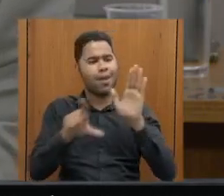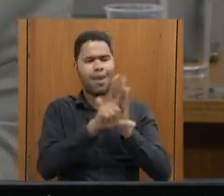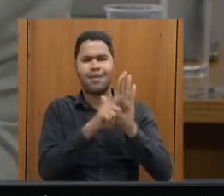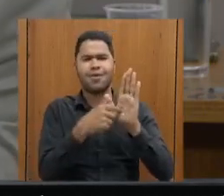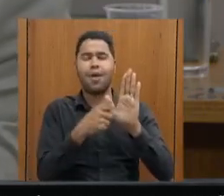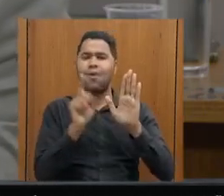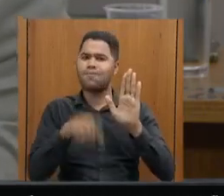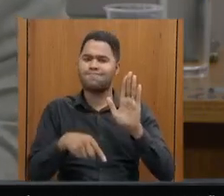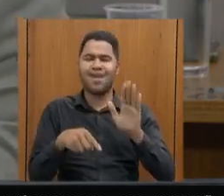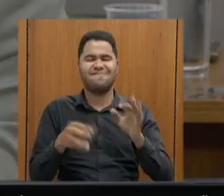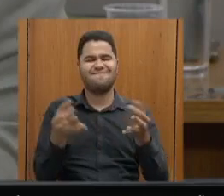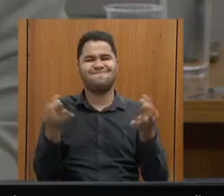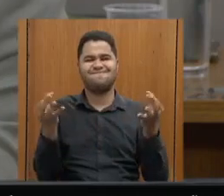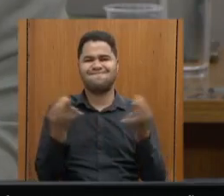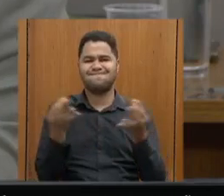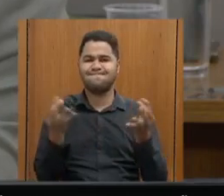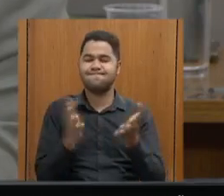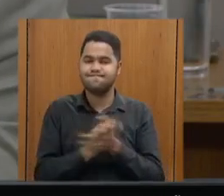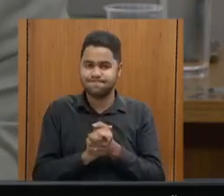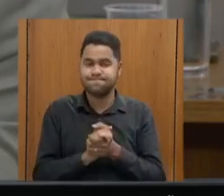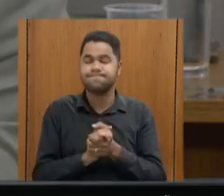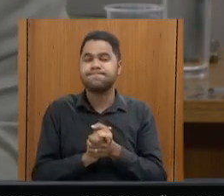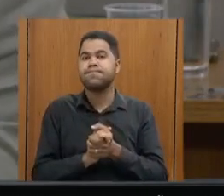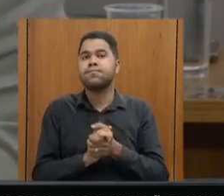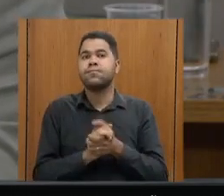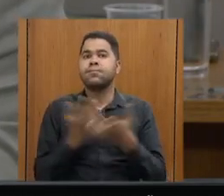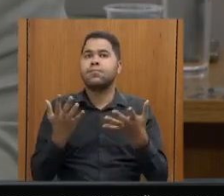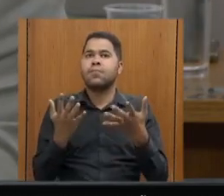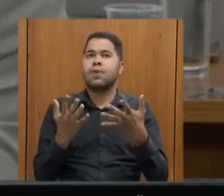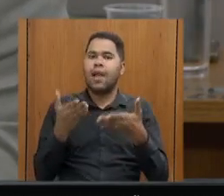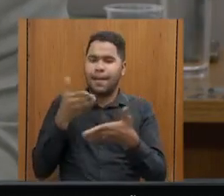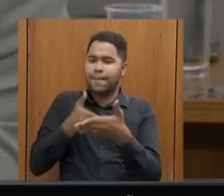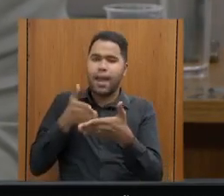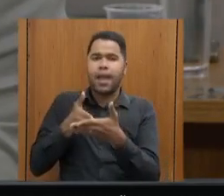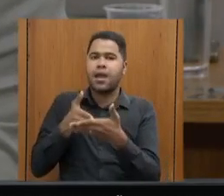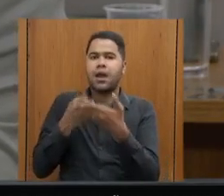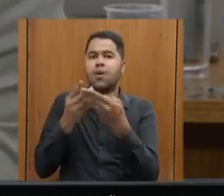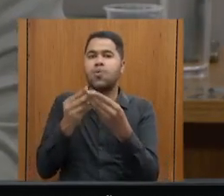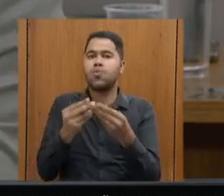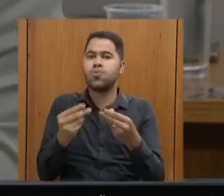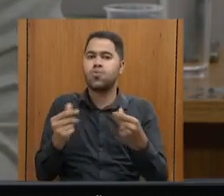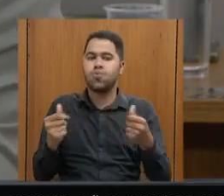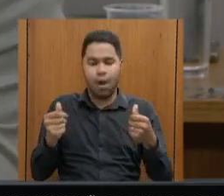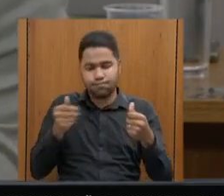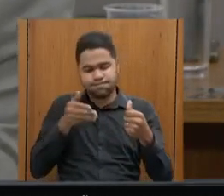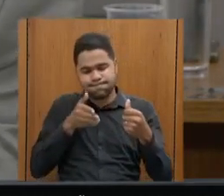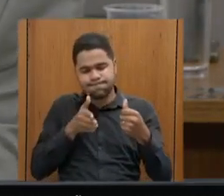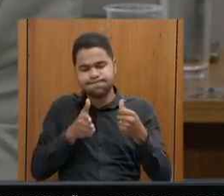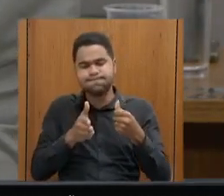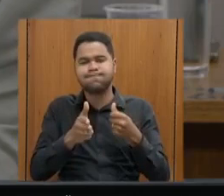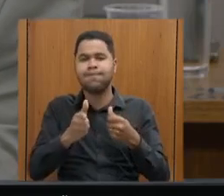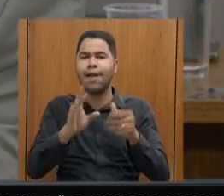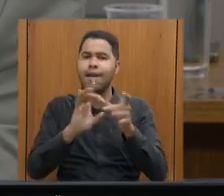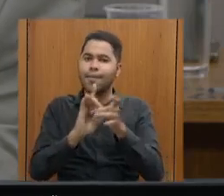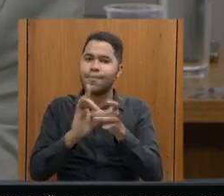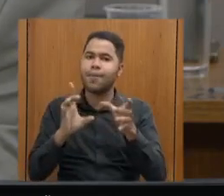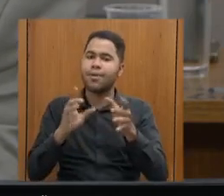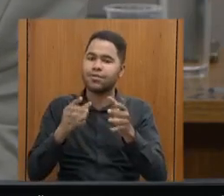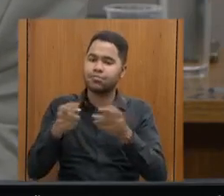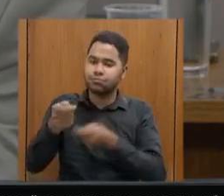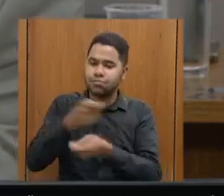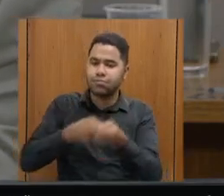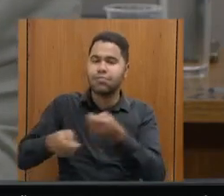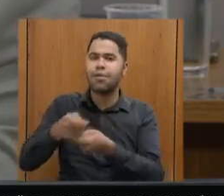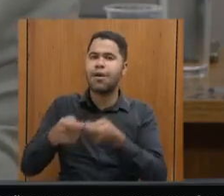prima né porque ela rompe uma barreira histórica permitindo que a gestão